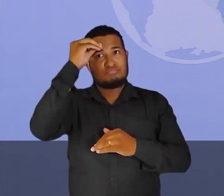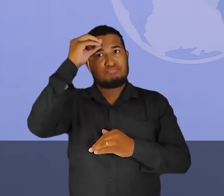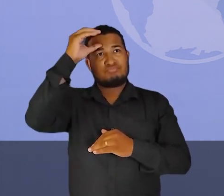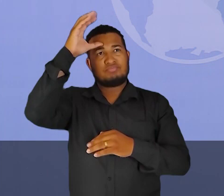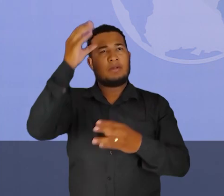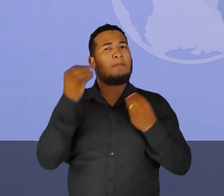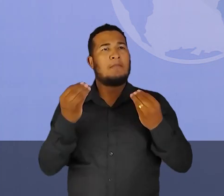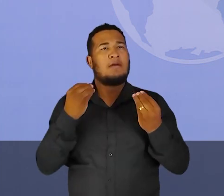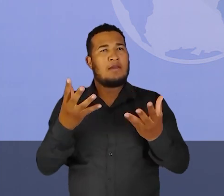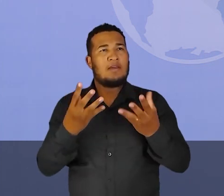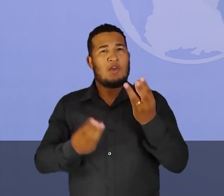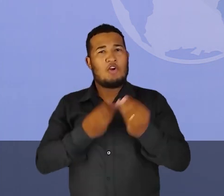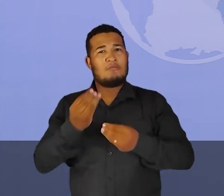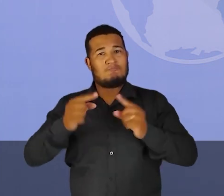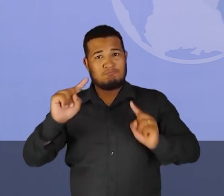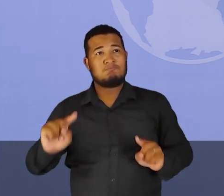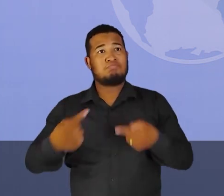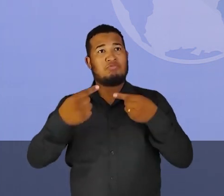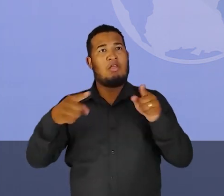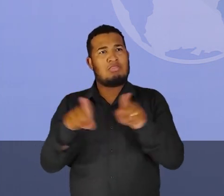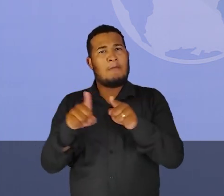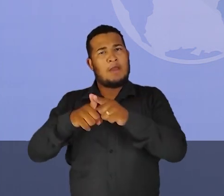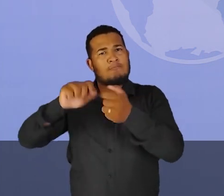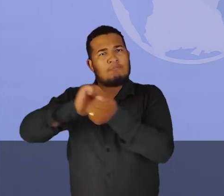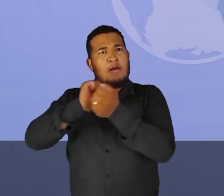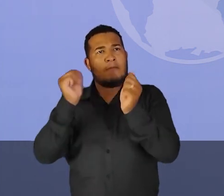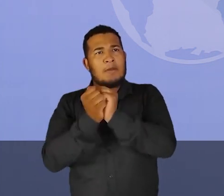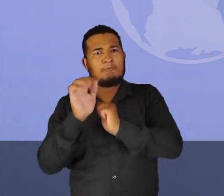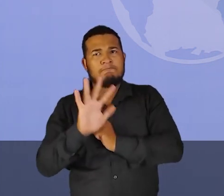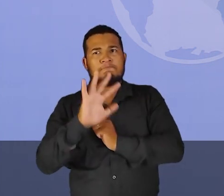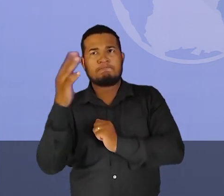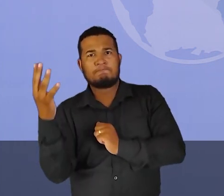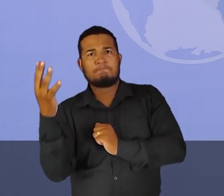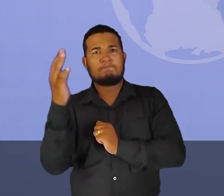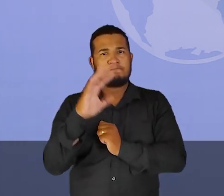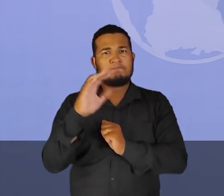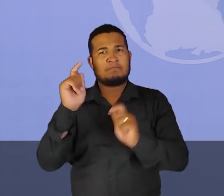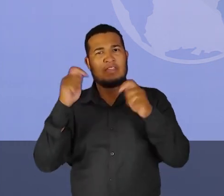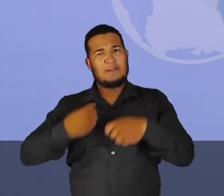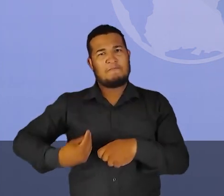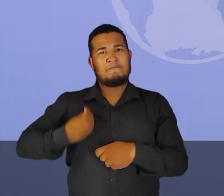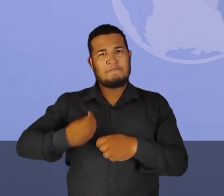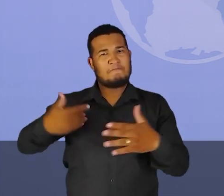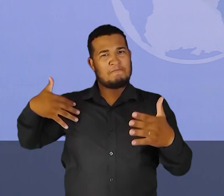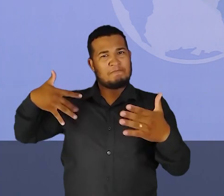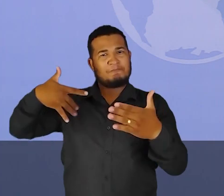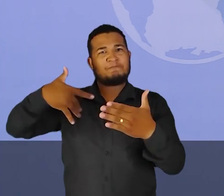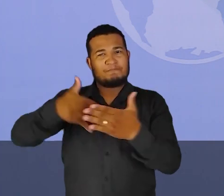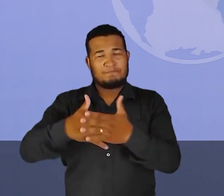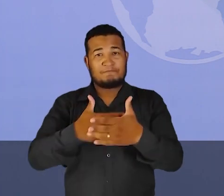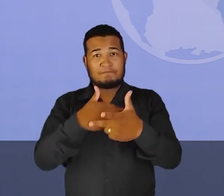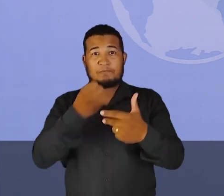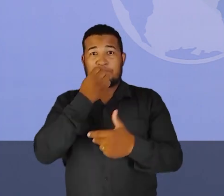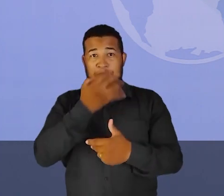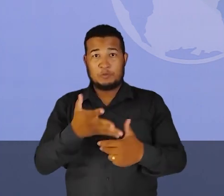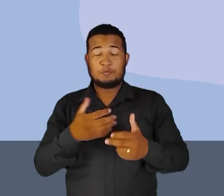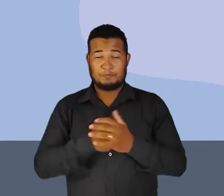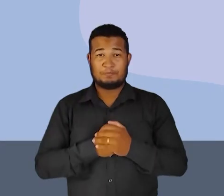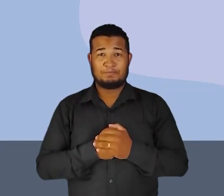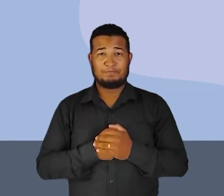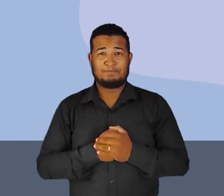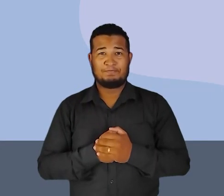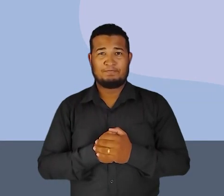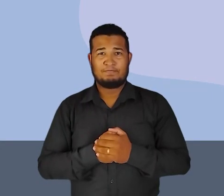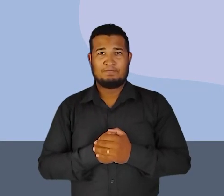como enfrentar e adaptar todas essas situações para que a gente possa vivenciar e ter acesso a esse benefício. Vamos para o próximo slide.